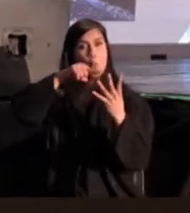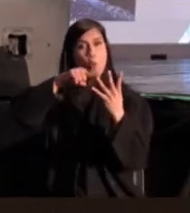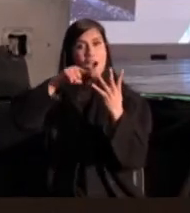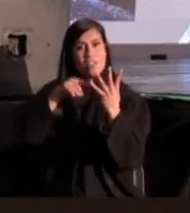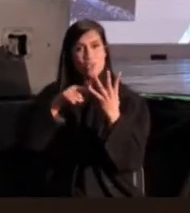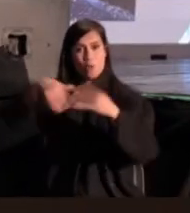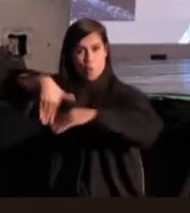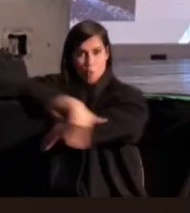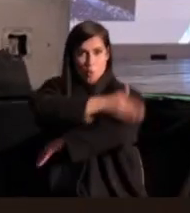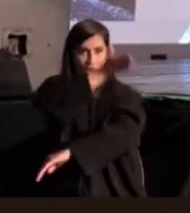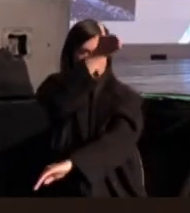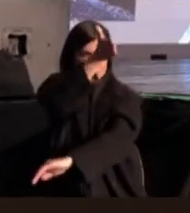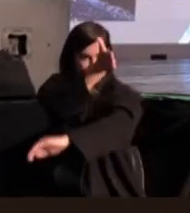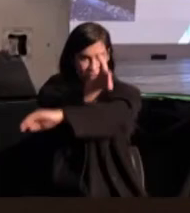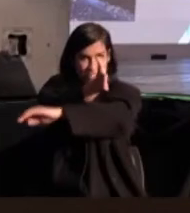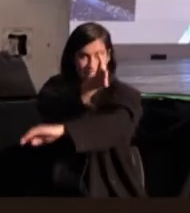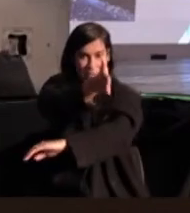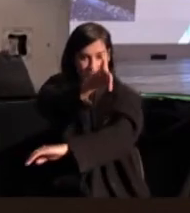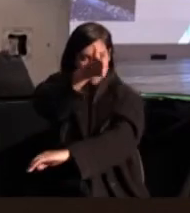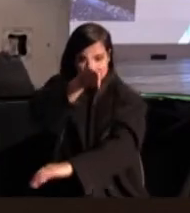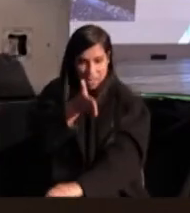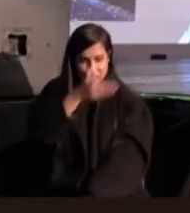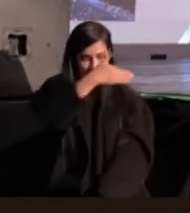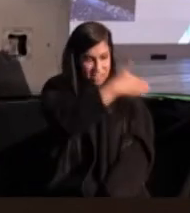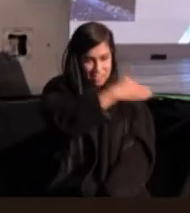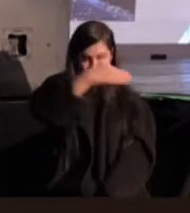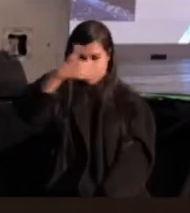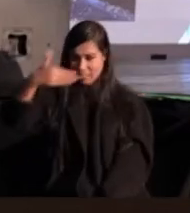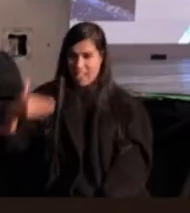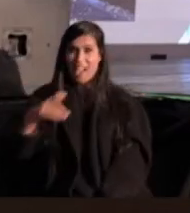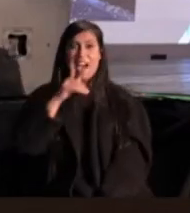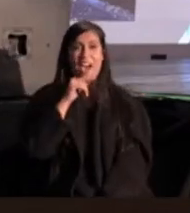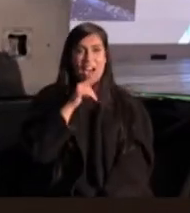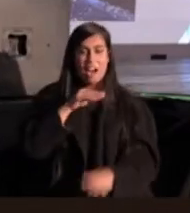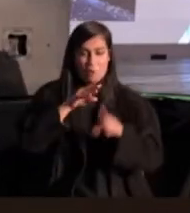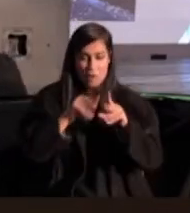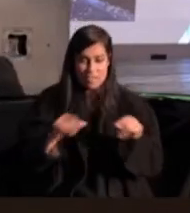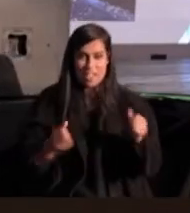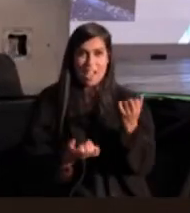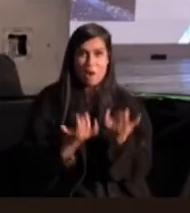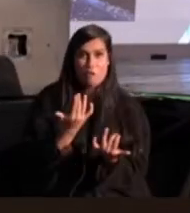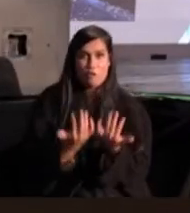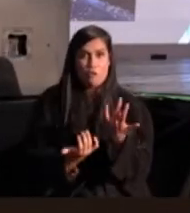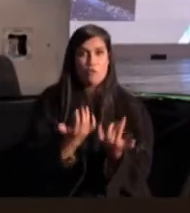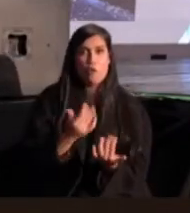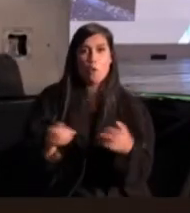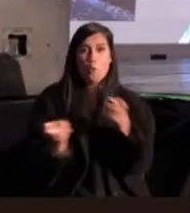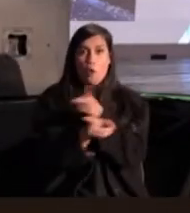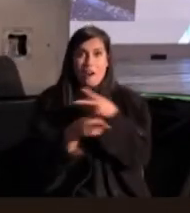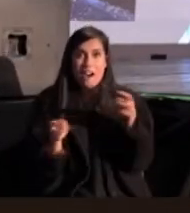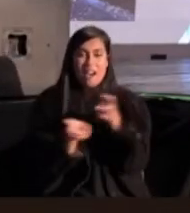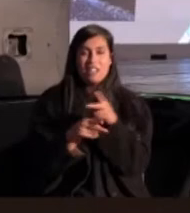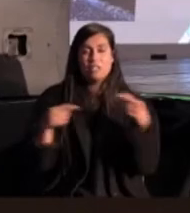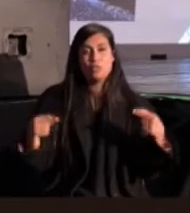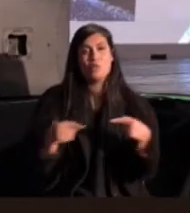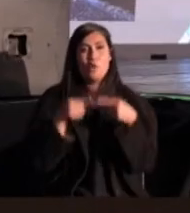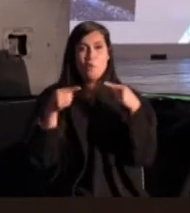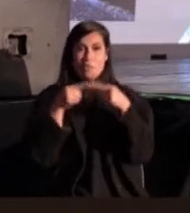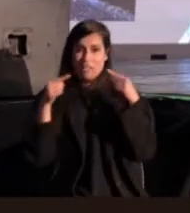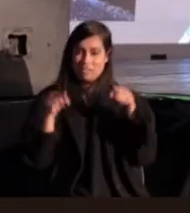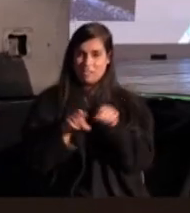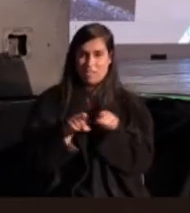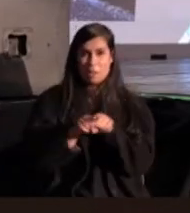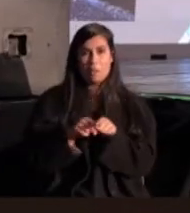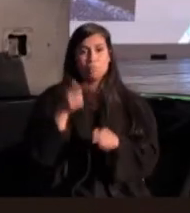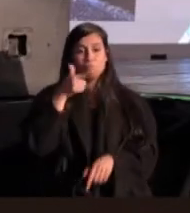encruzilhada. Uma rua de ar, uma de terra, uma de água, uma de fogo. E essas ruas vão criando outros caminhos